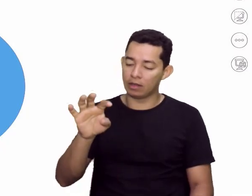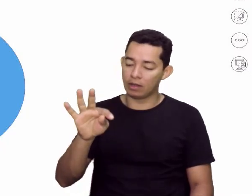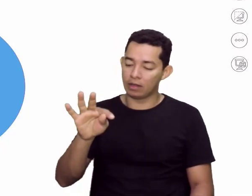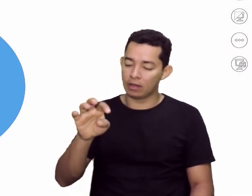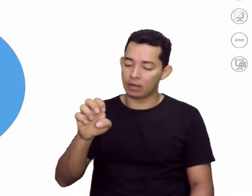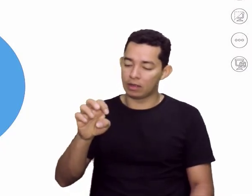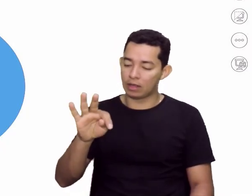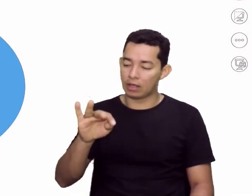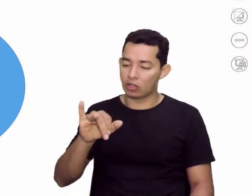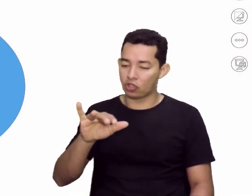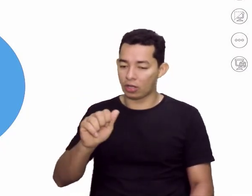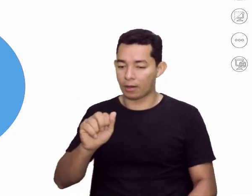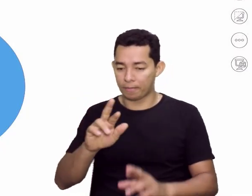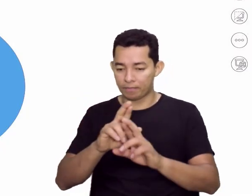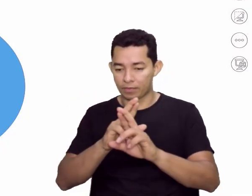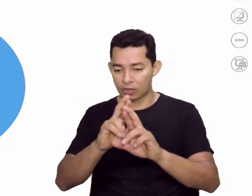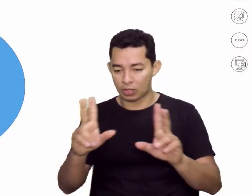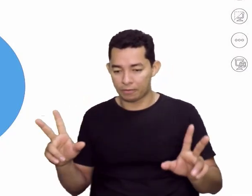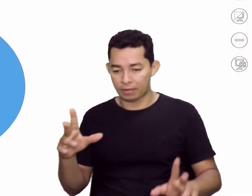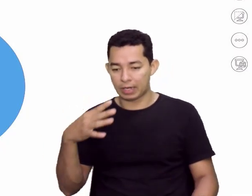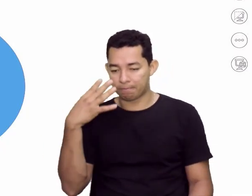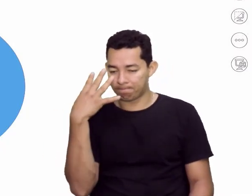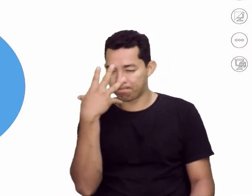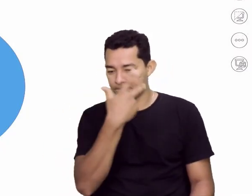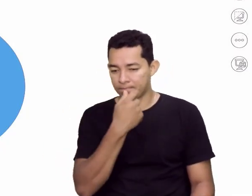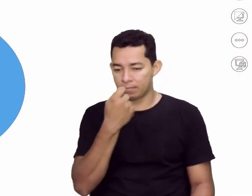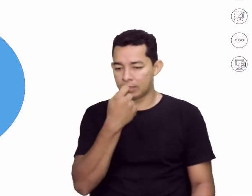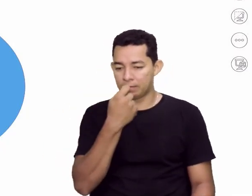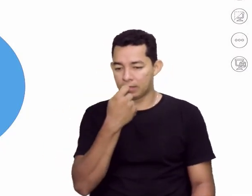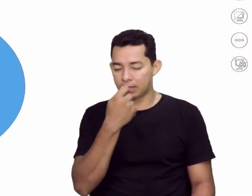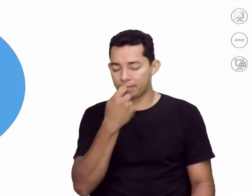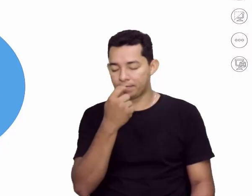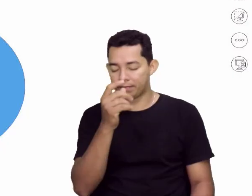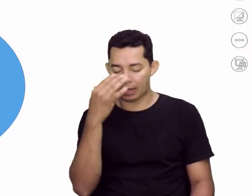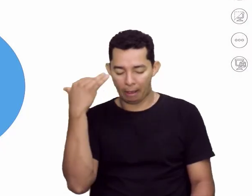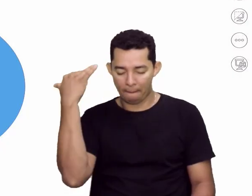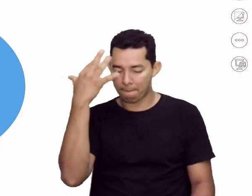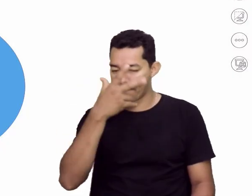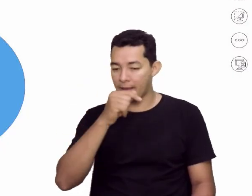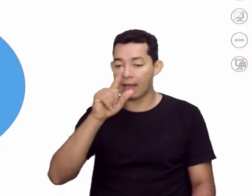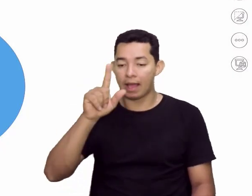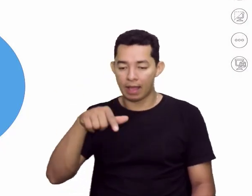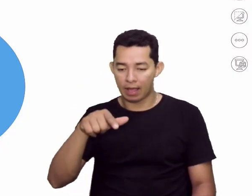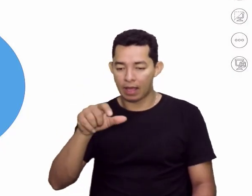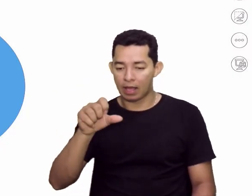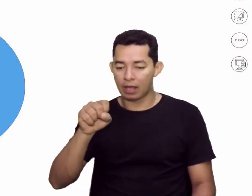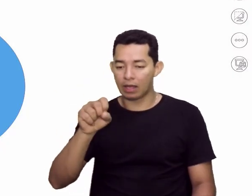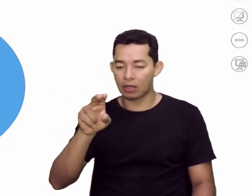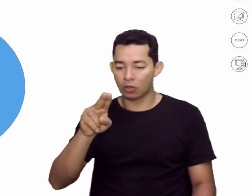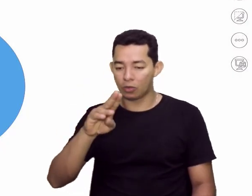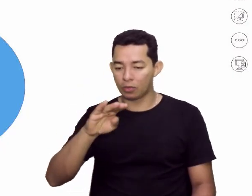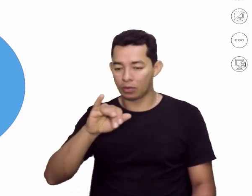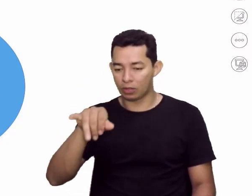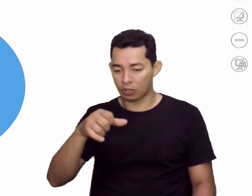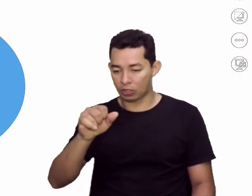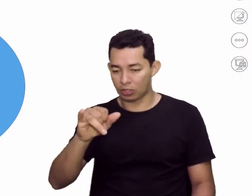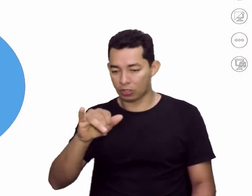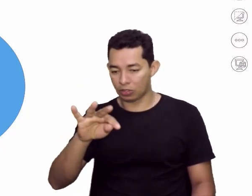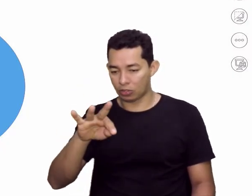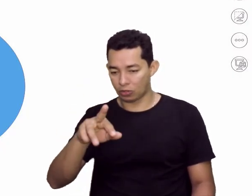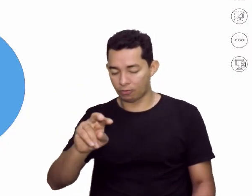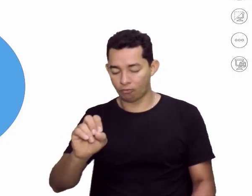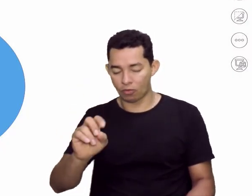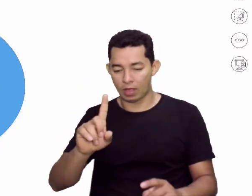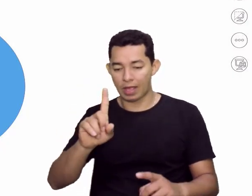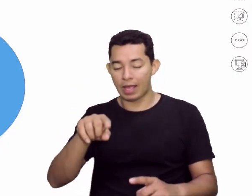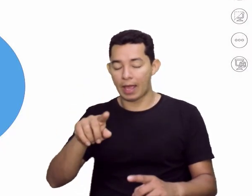A beleza já é uma subjetividade, né? A beleza está em quem olha, em quem vê, né?